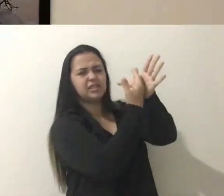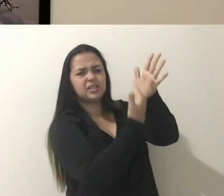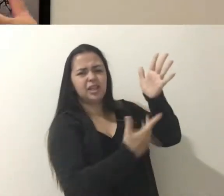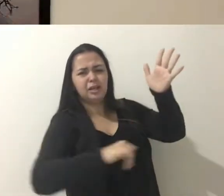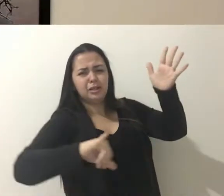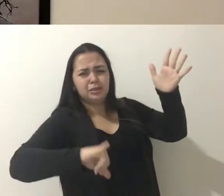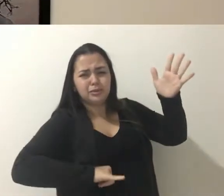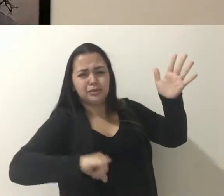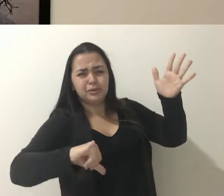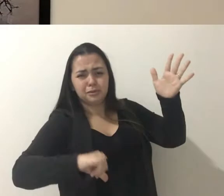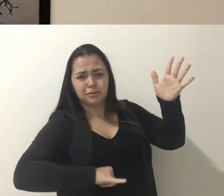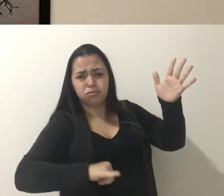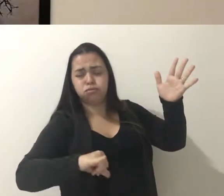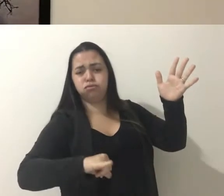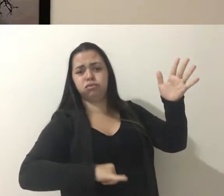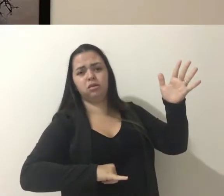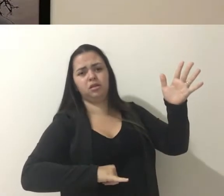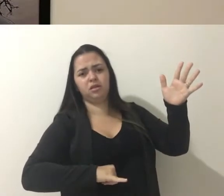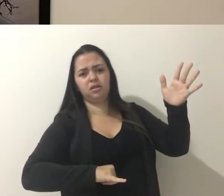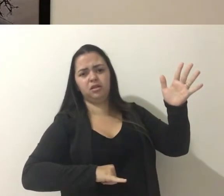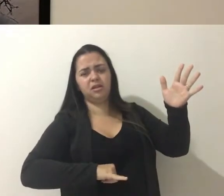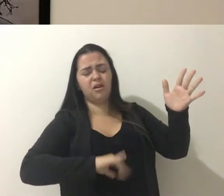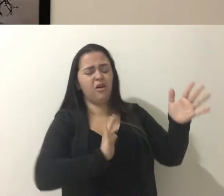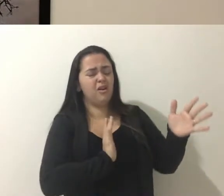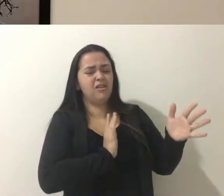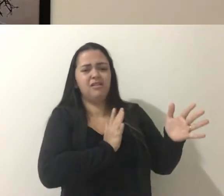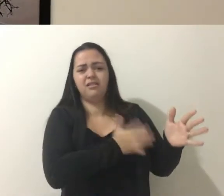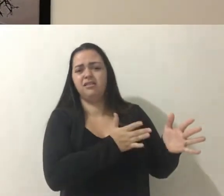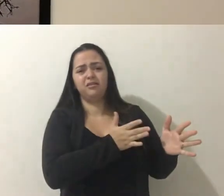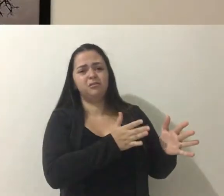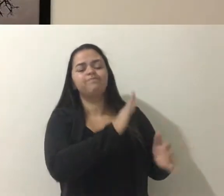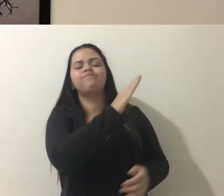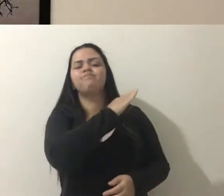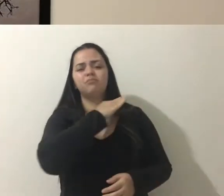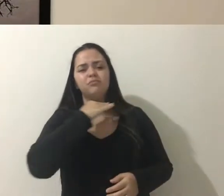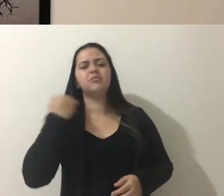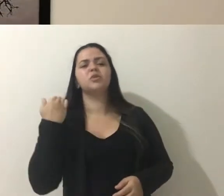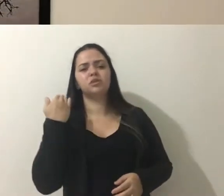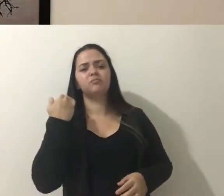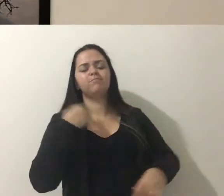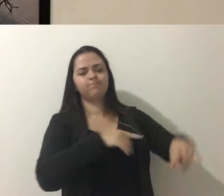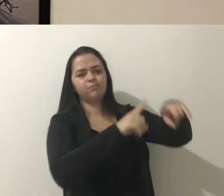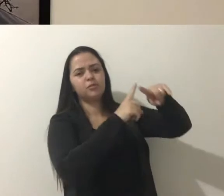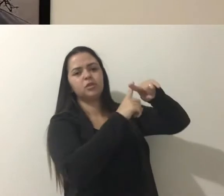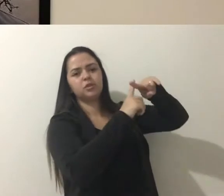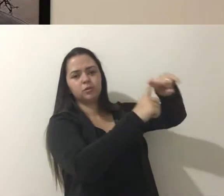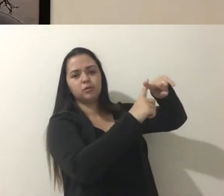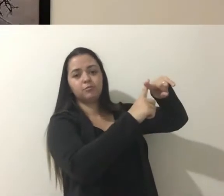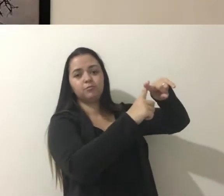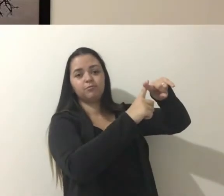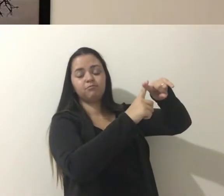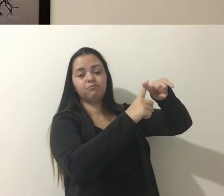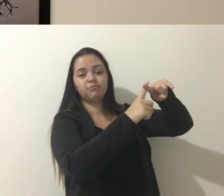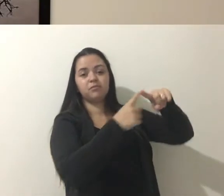que sofreu de uma maneira muito cruel e que morreu na cruz do Calvário. Eu quero dizer